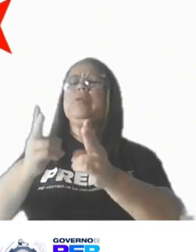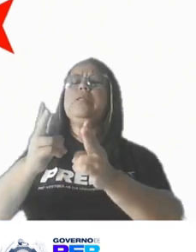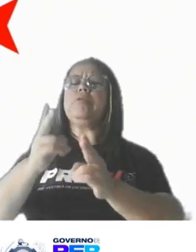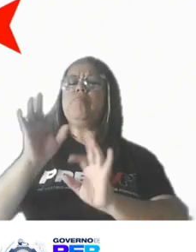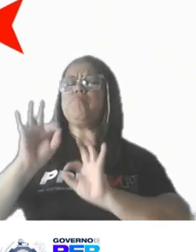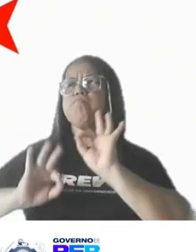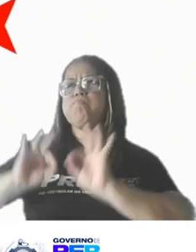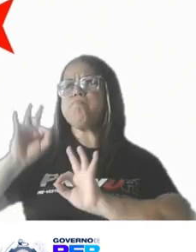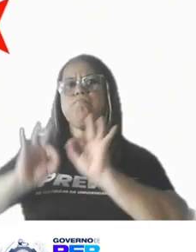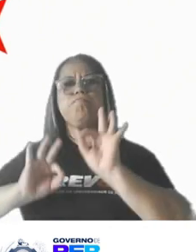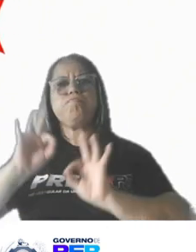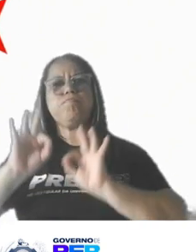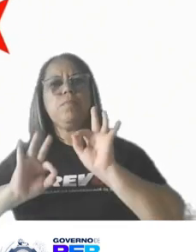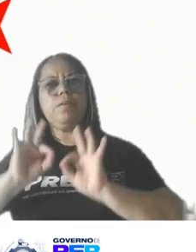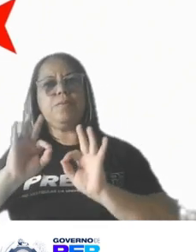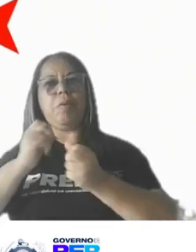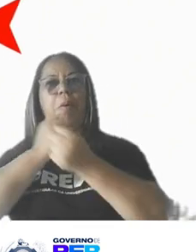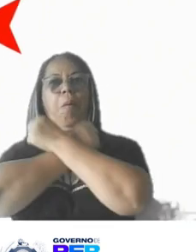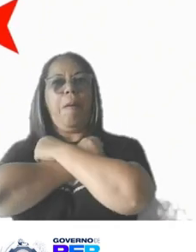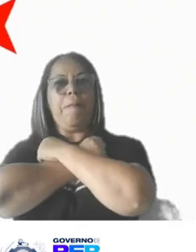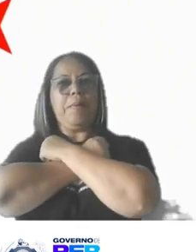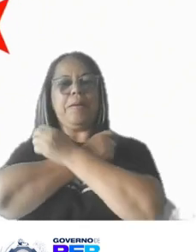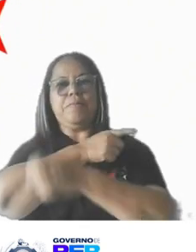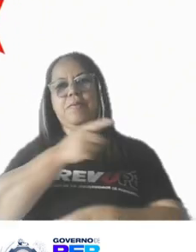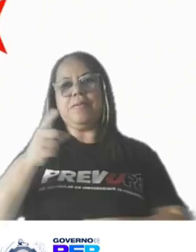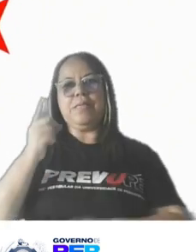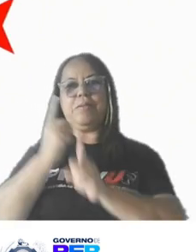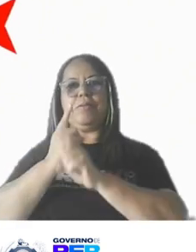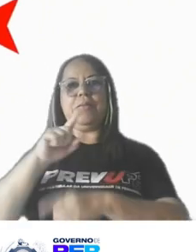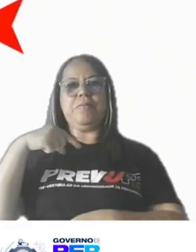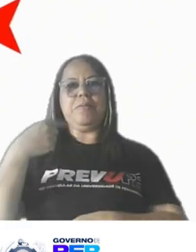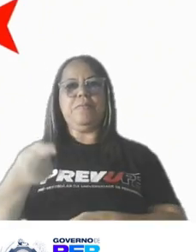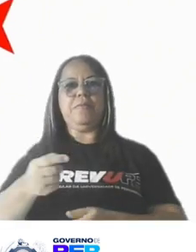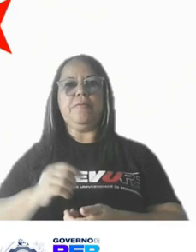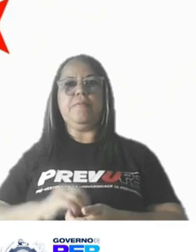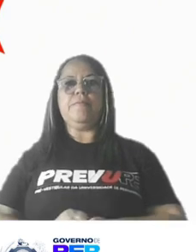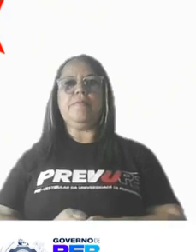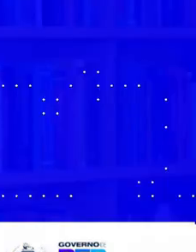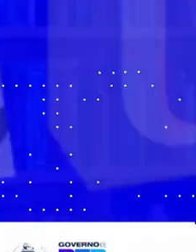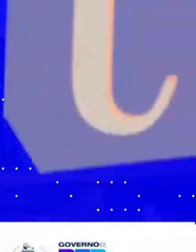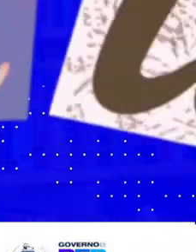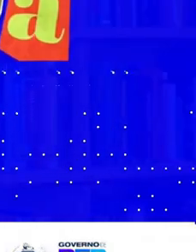continuem se preparando. E um abraço para vocês. até a próxima, gente.